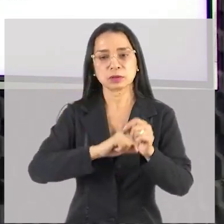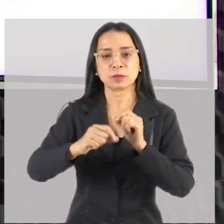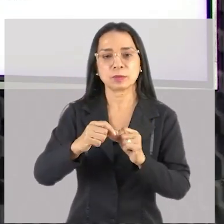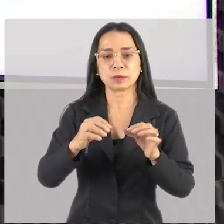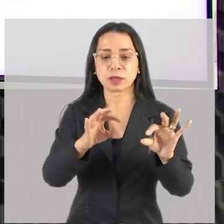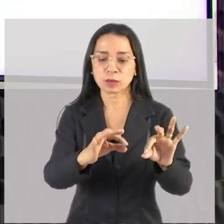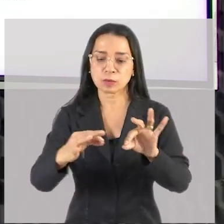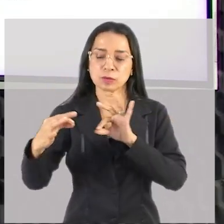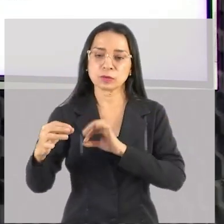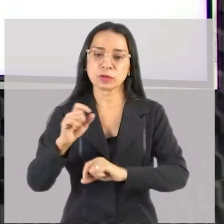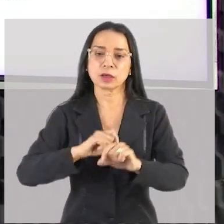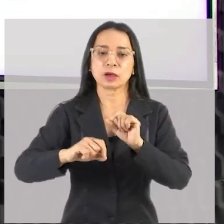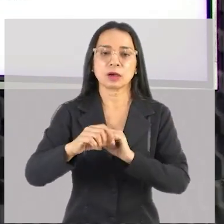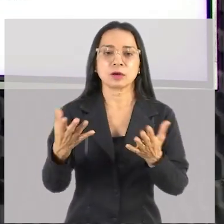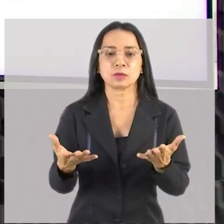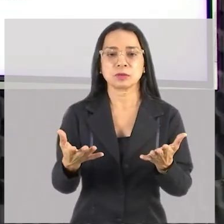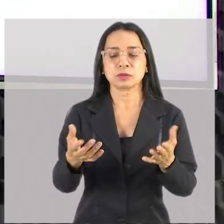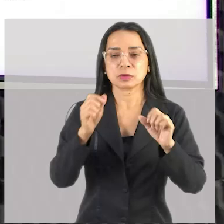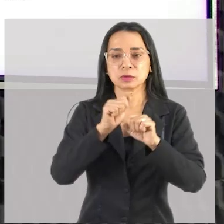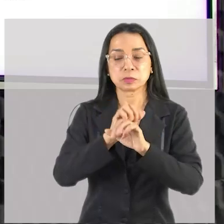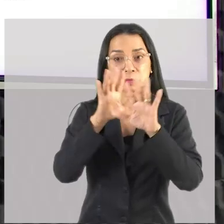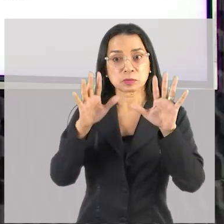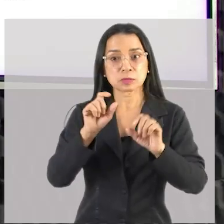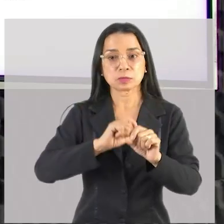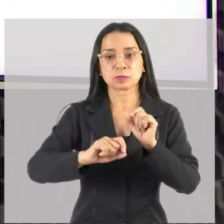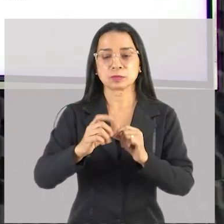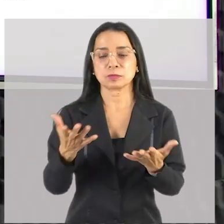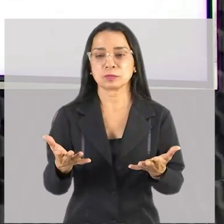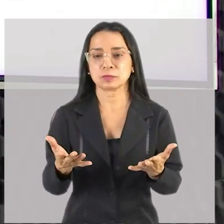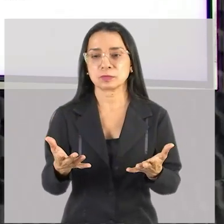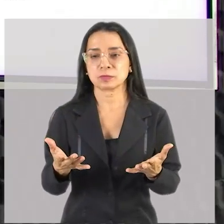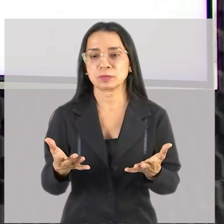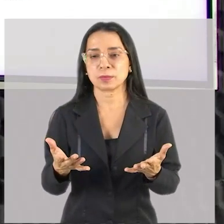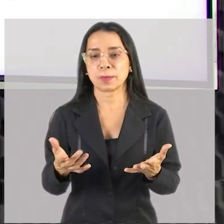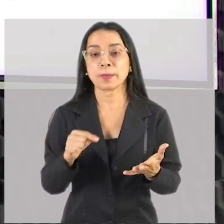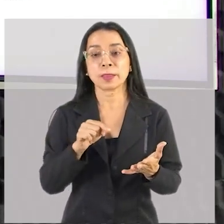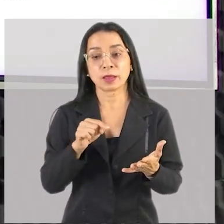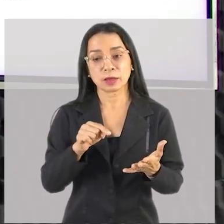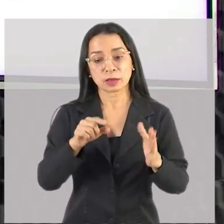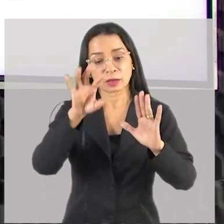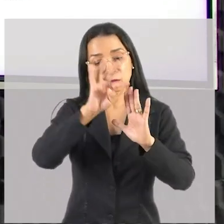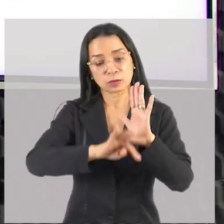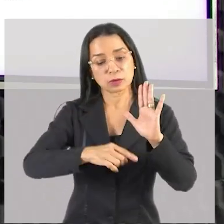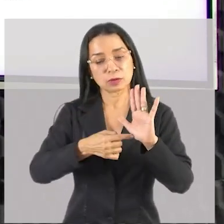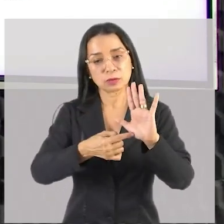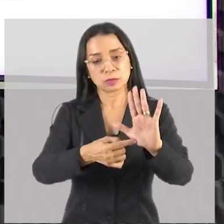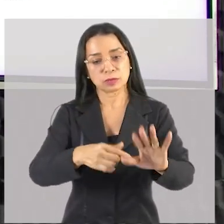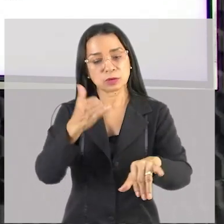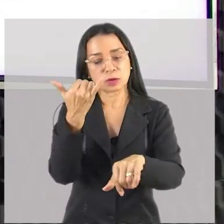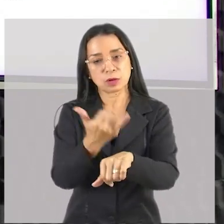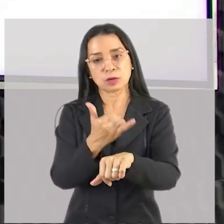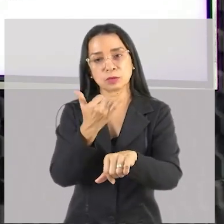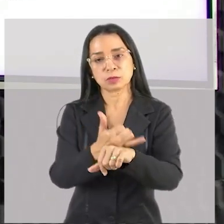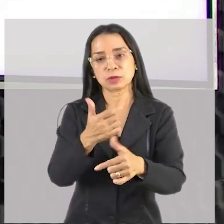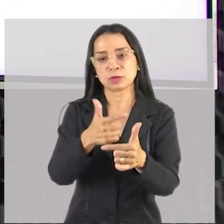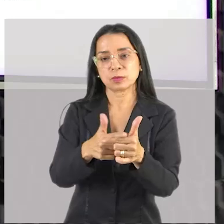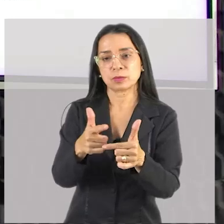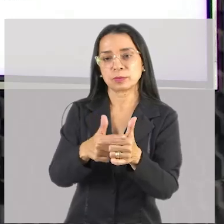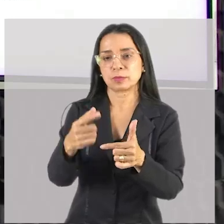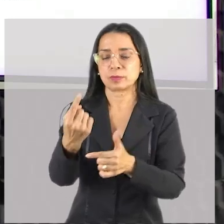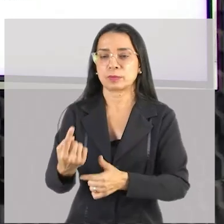deixa bem claro para mim o tempo todo que o alumínio é um problema. Então, os íons alumínios são problemas por quê? Pela